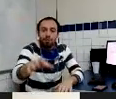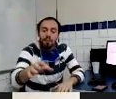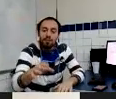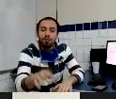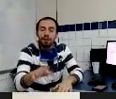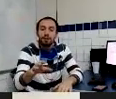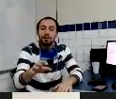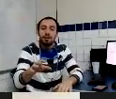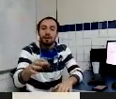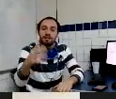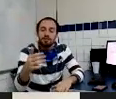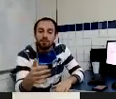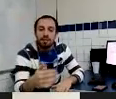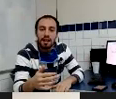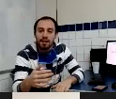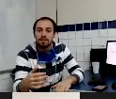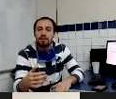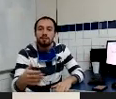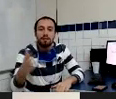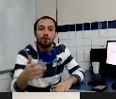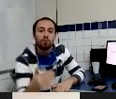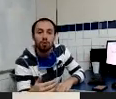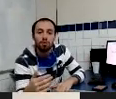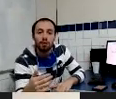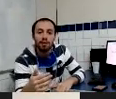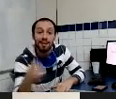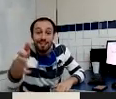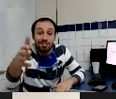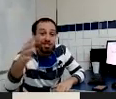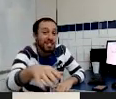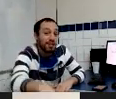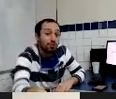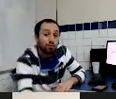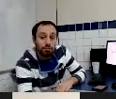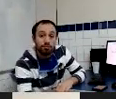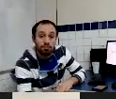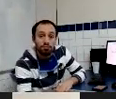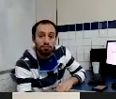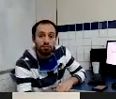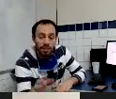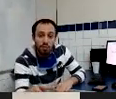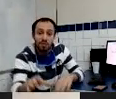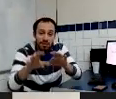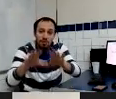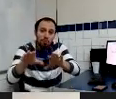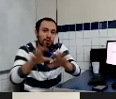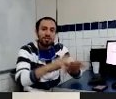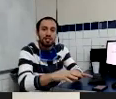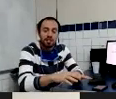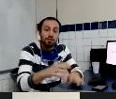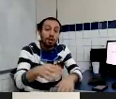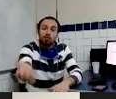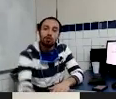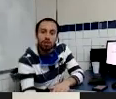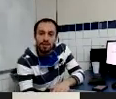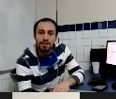Tá, tudo bem, mas eu tô falando que existiam cidades 5 mil antes de Cristo. É isso mesmo. 5 mil antes